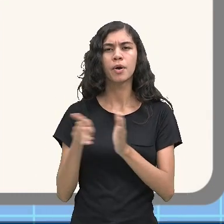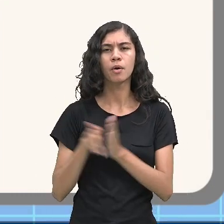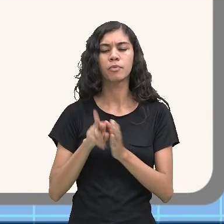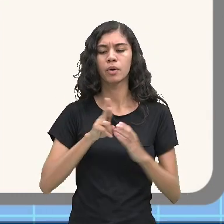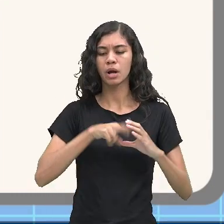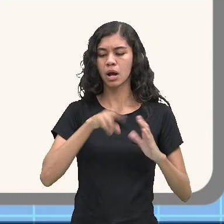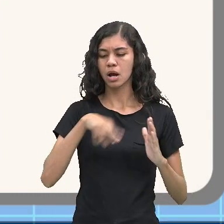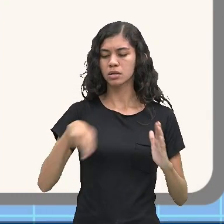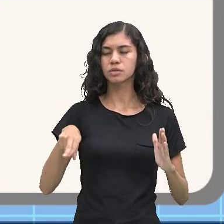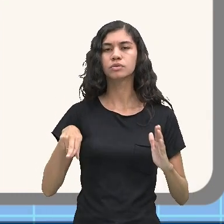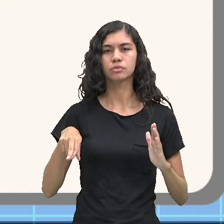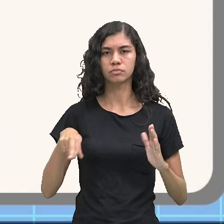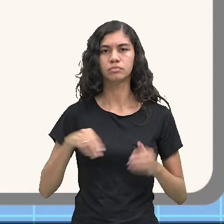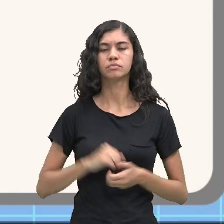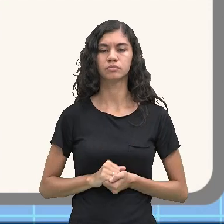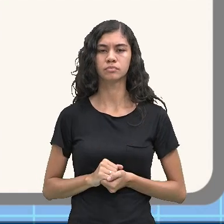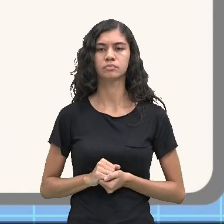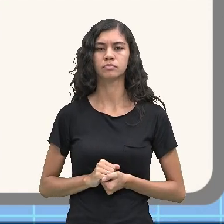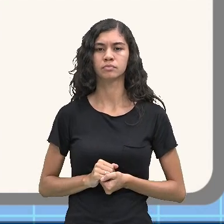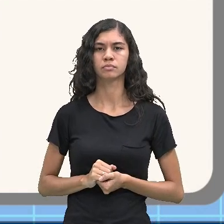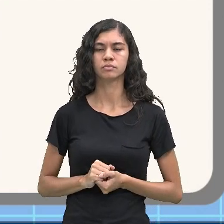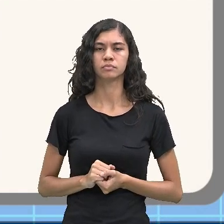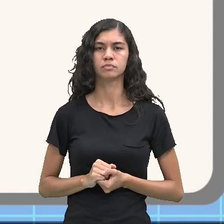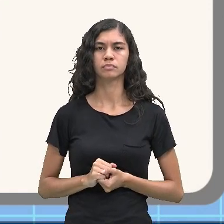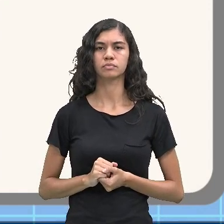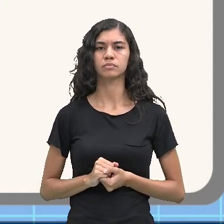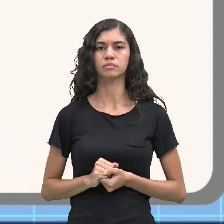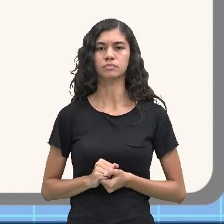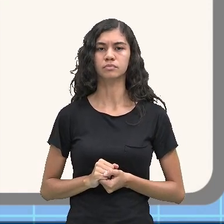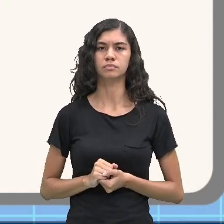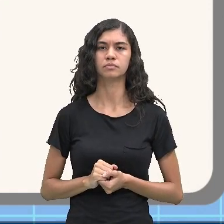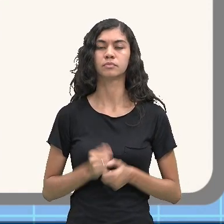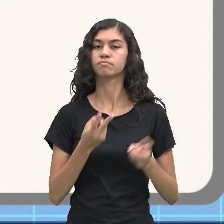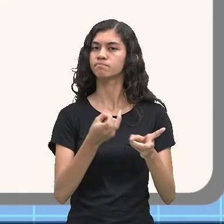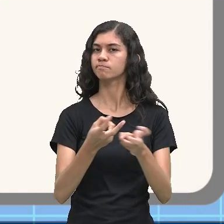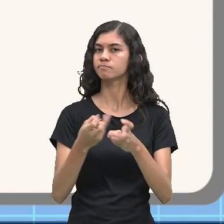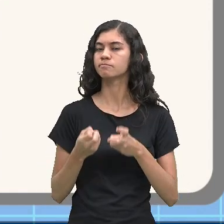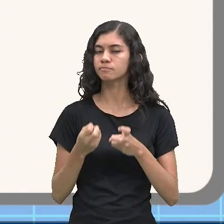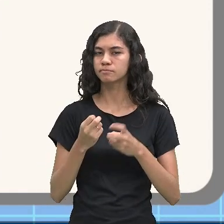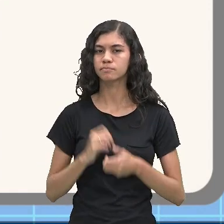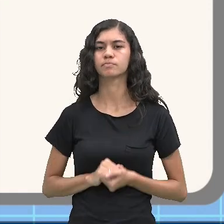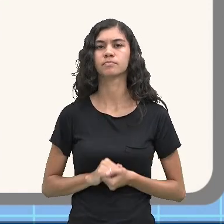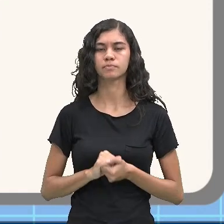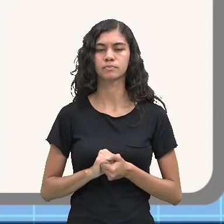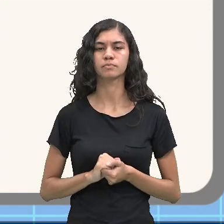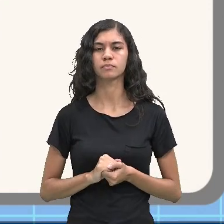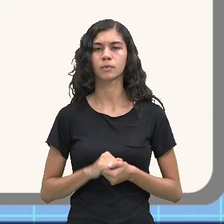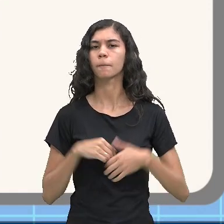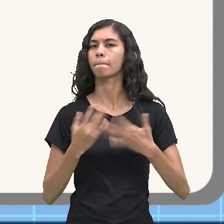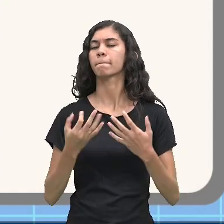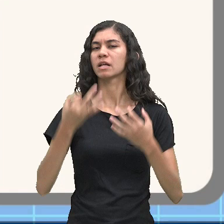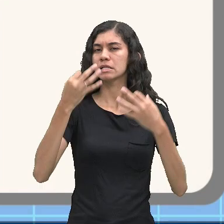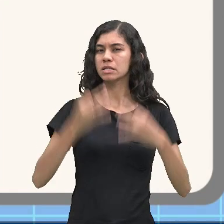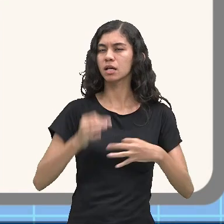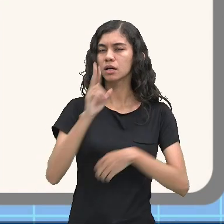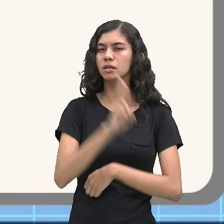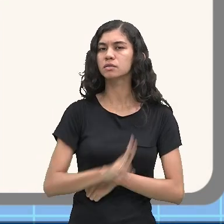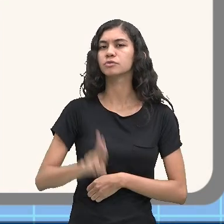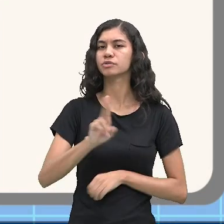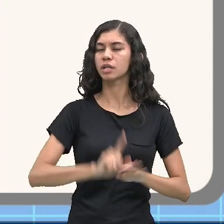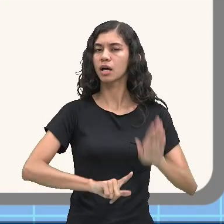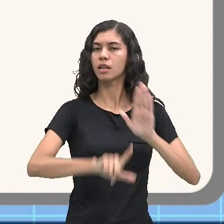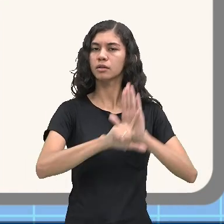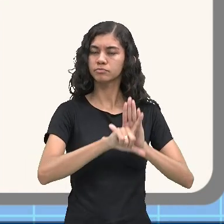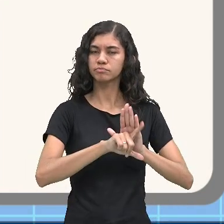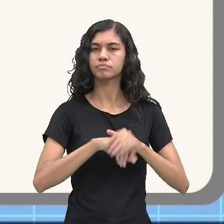certo? Lâmpada incandescente funciona como um resistor. Então veja, é a configuração correta para se utilizar a lei de Pouillet. Nós